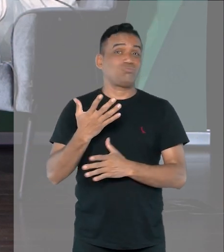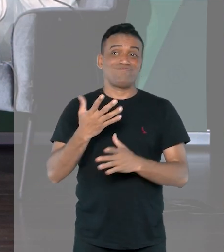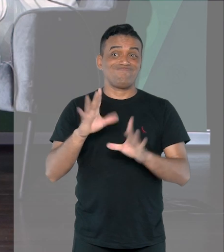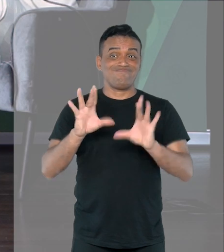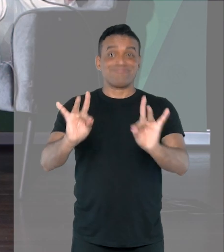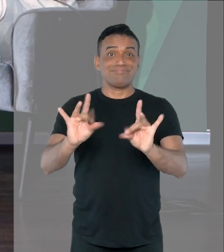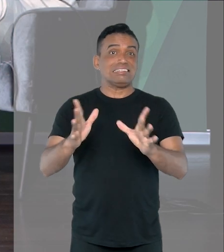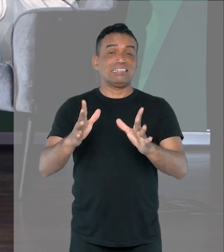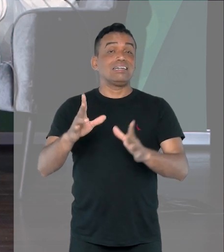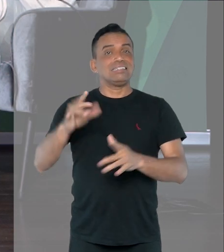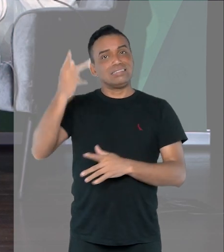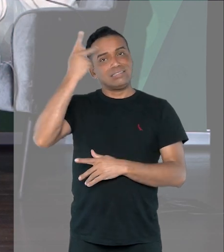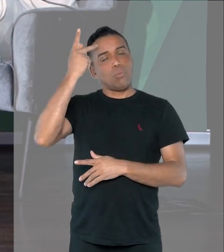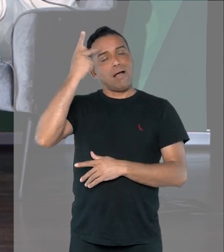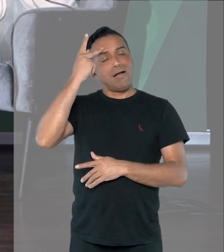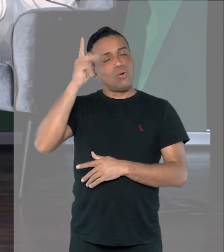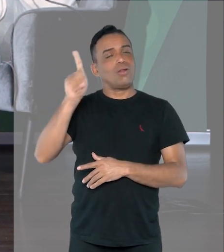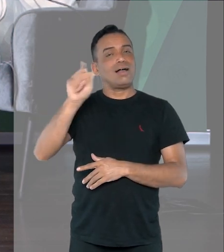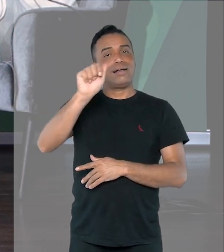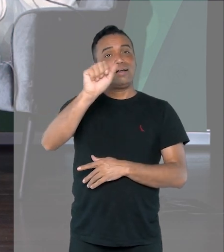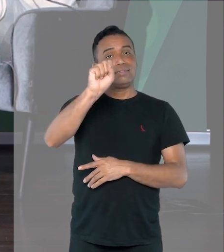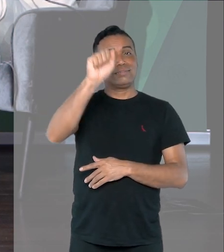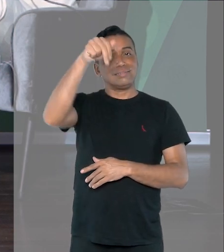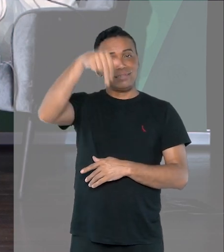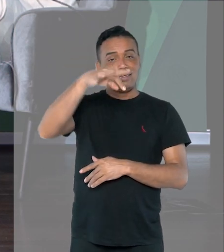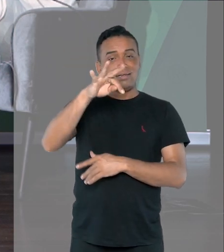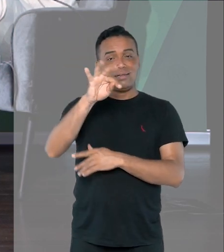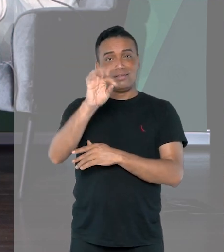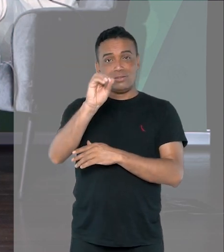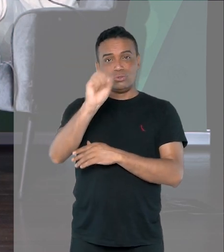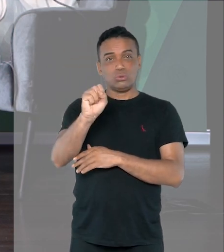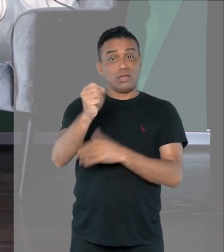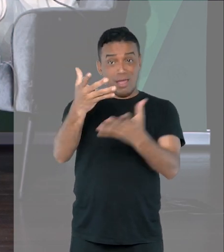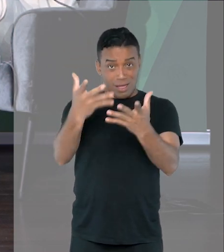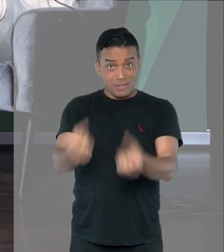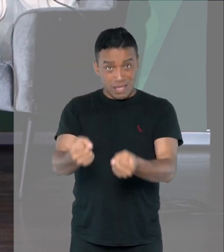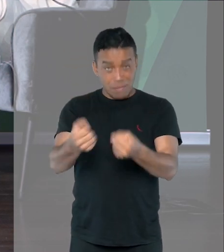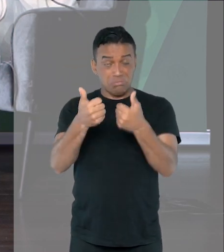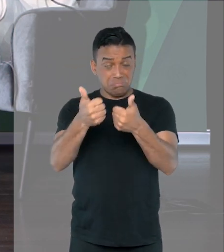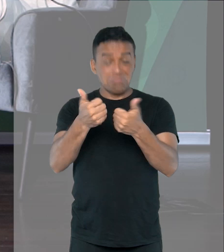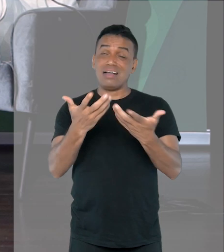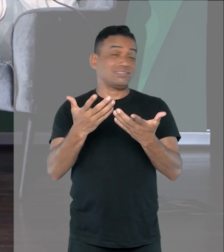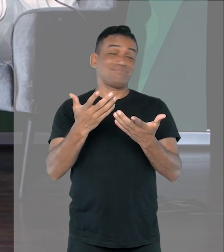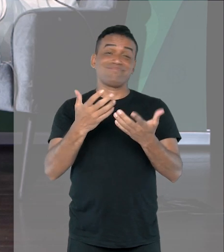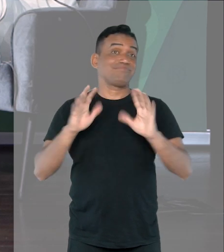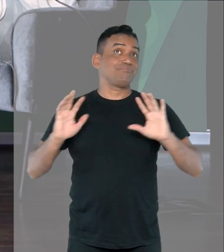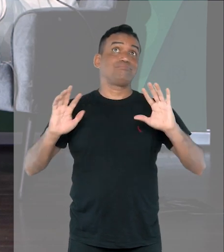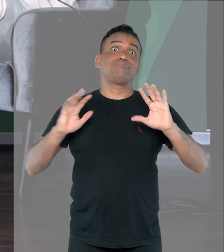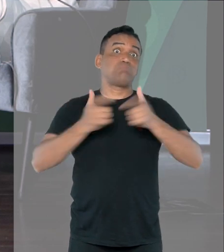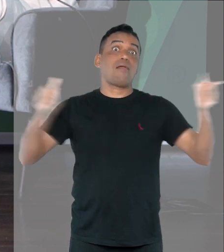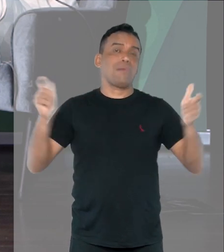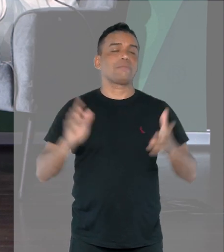Paulo também, ele chega em Santos, é muito bem recebido, mas também não cola. E ele já, em 1902, já